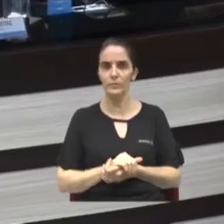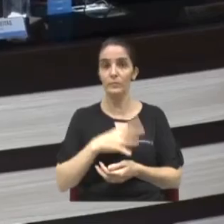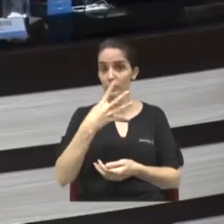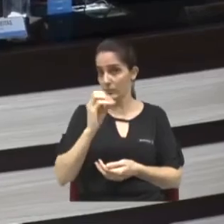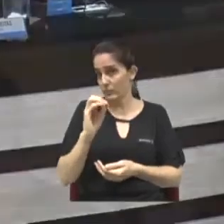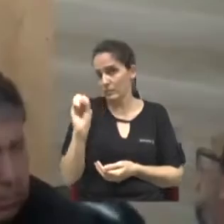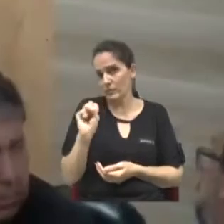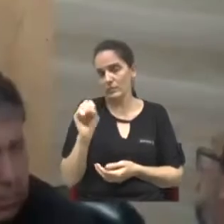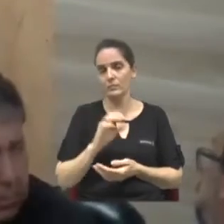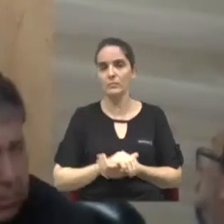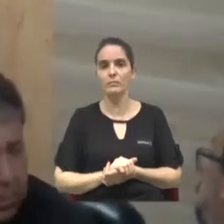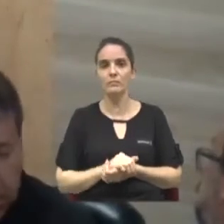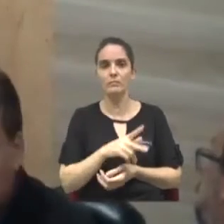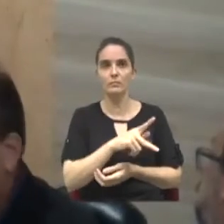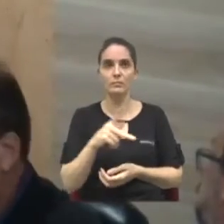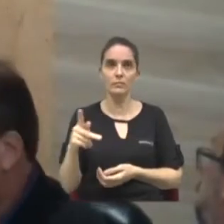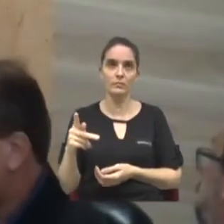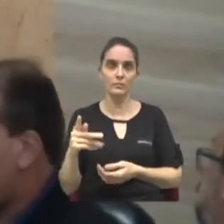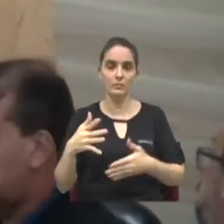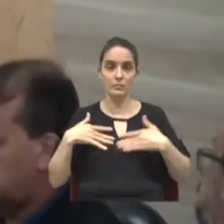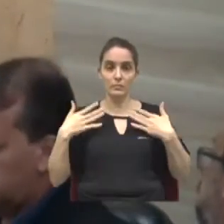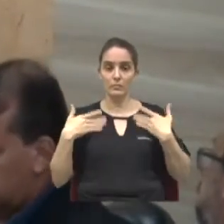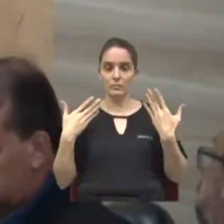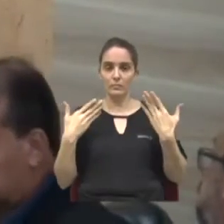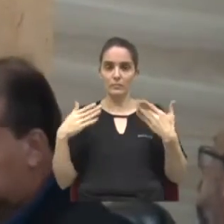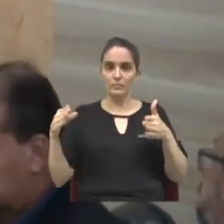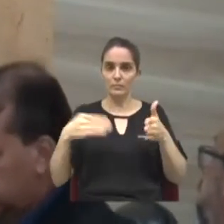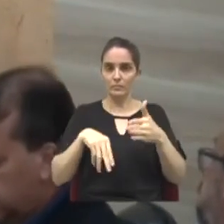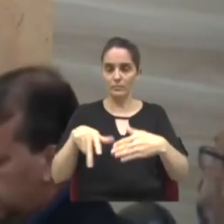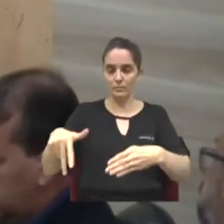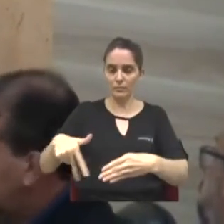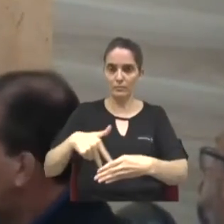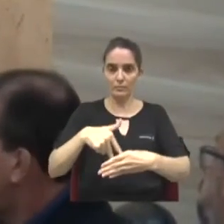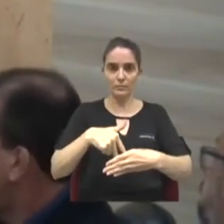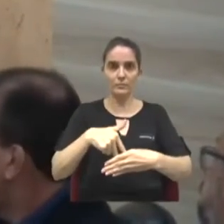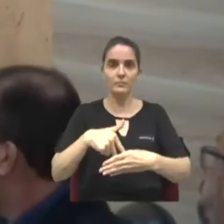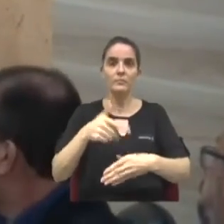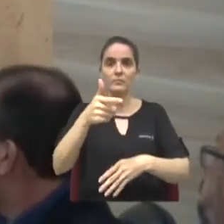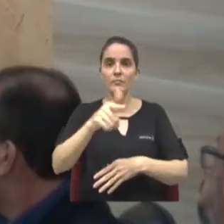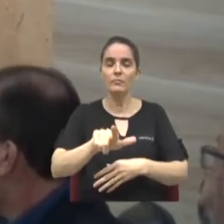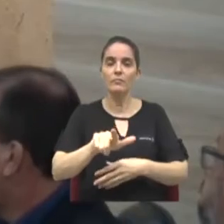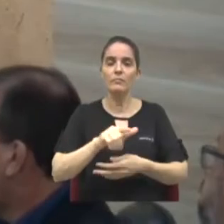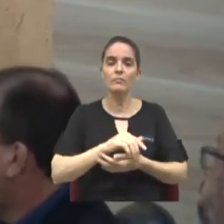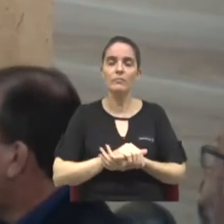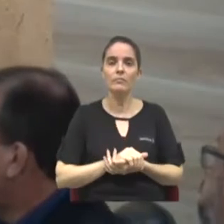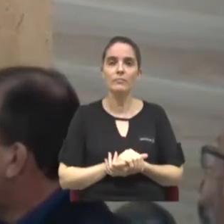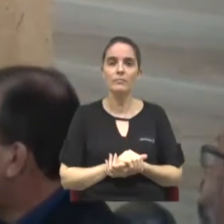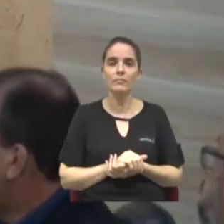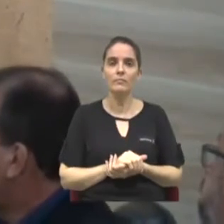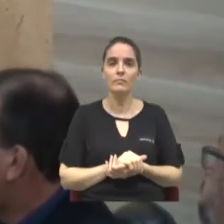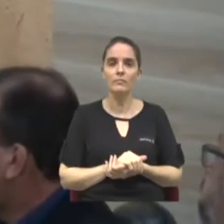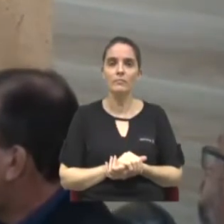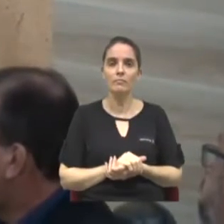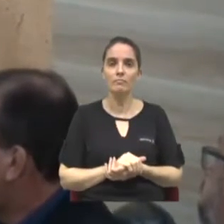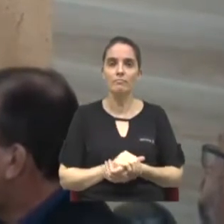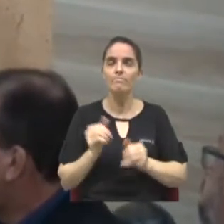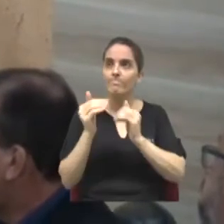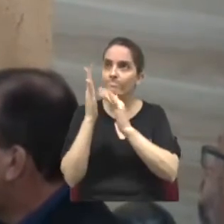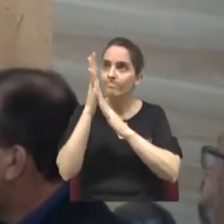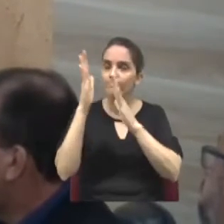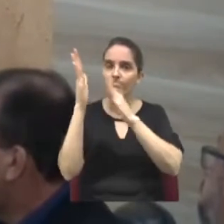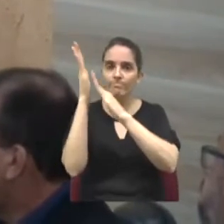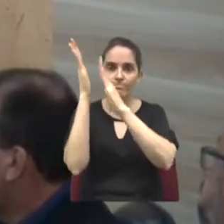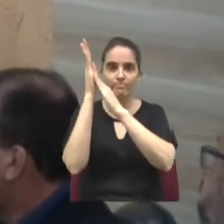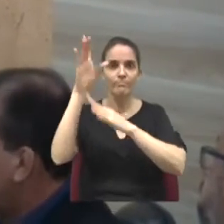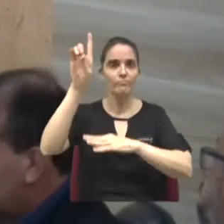segundos. Senhor presidente, nobres pares, é com muita alegria que eu venho a essa tribuna. Mais uma vez, louvado seja Deus por tudo que Ele